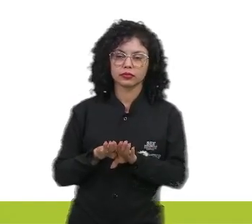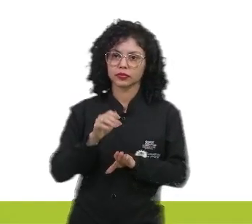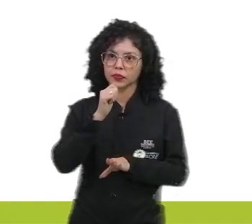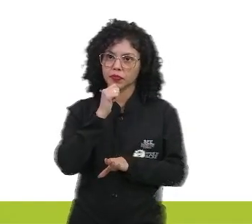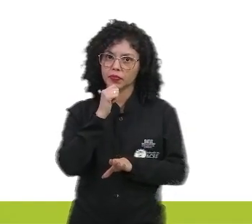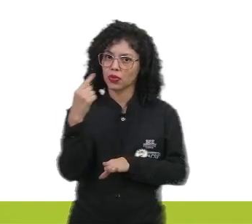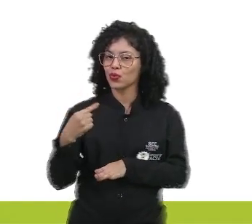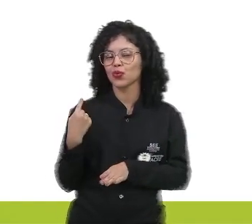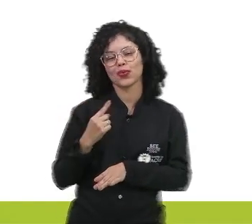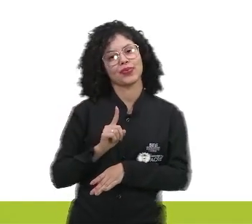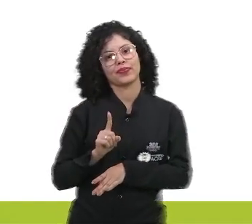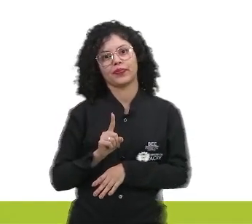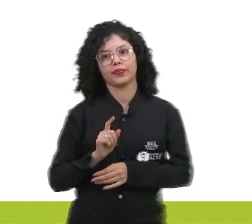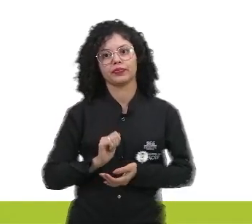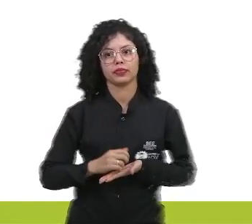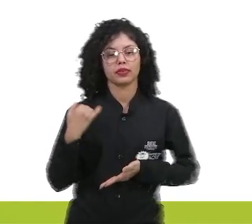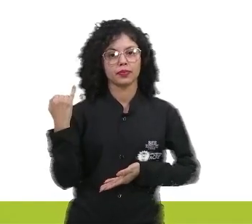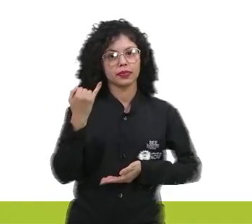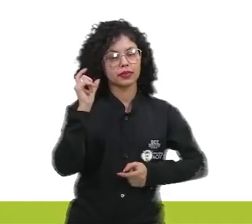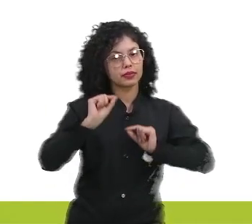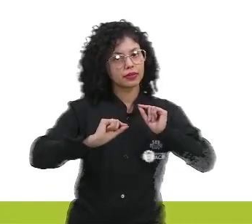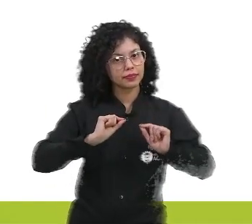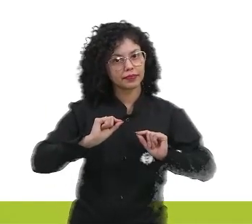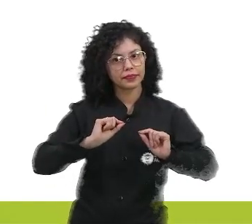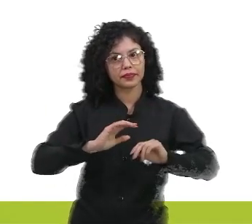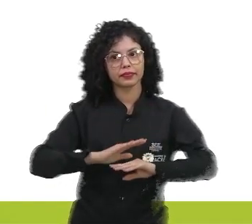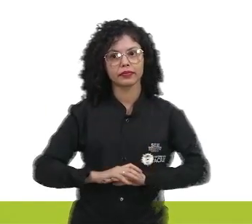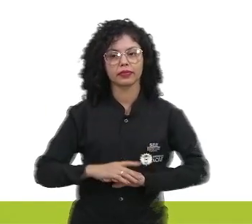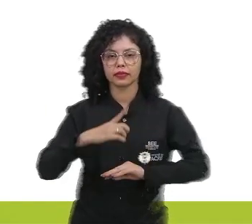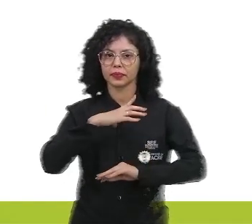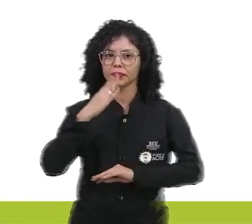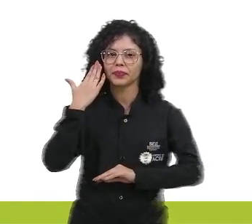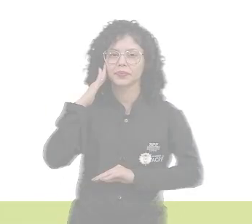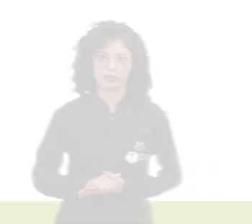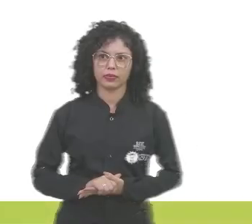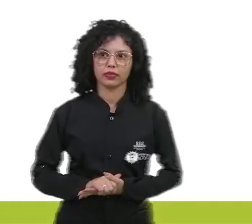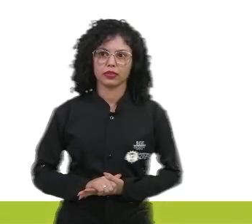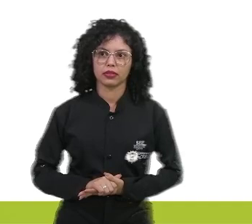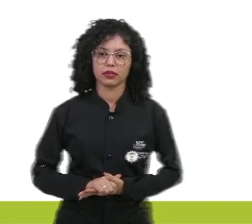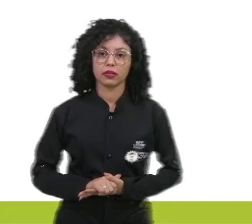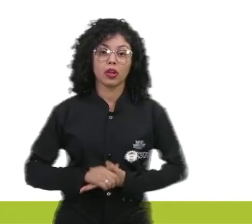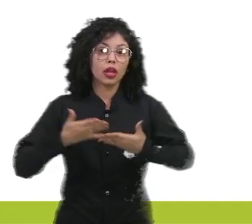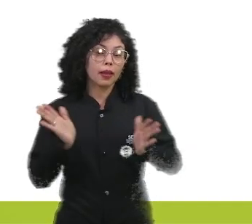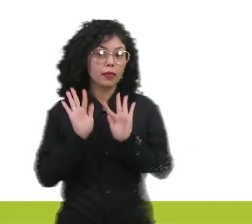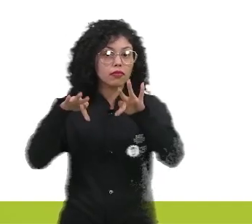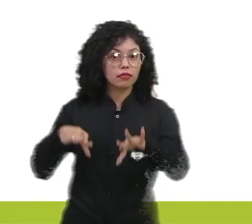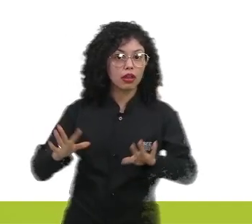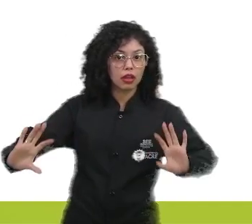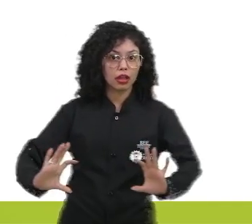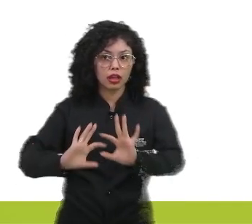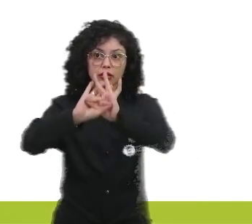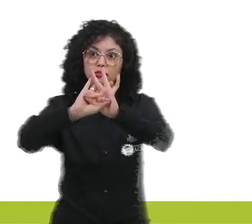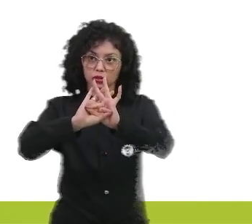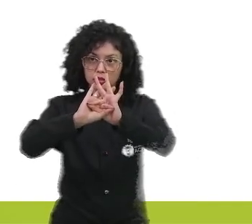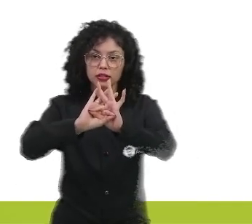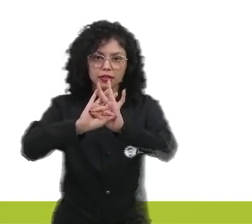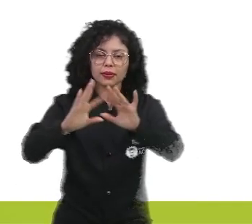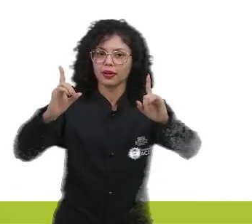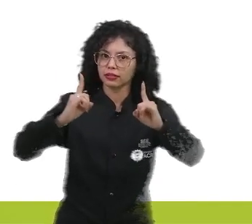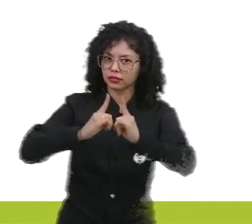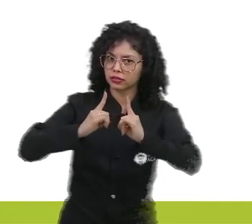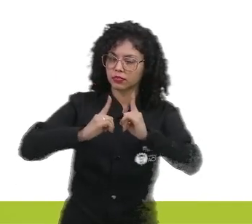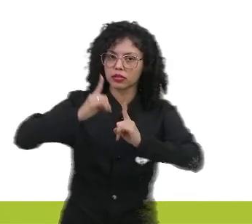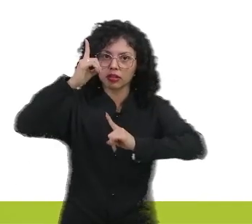né? Então, seria importante a gente ter esse entendimento. E, por fim, aqui que seriam as relações com os clientes,